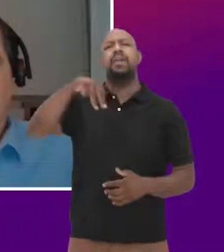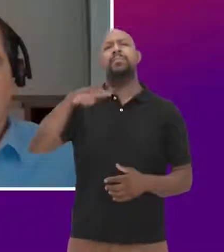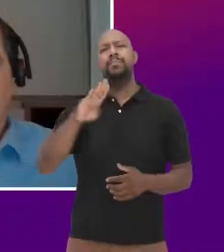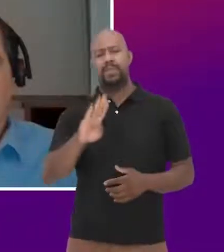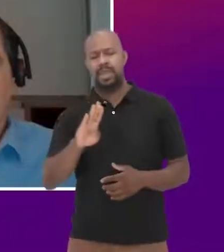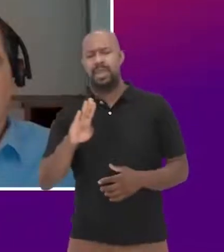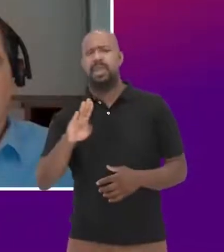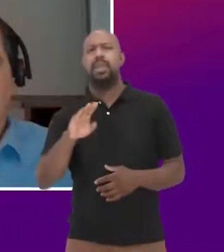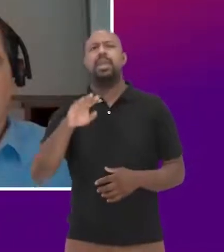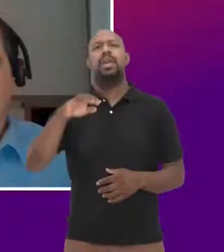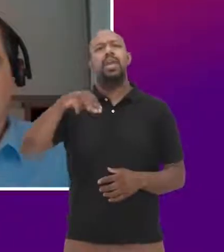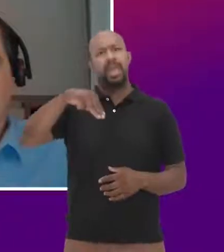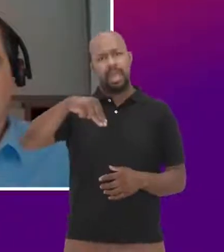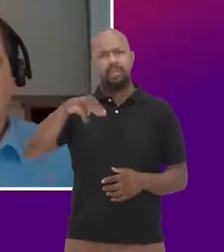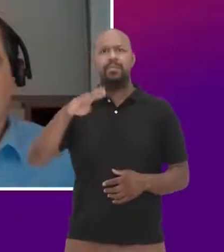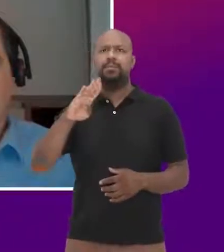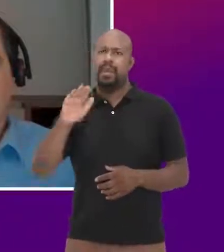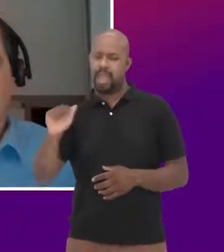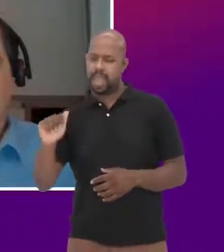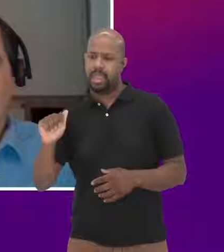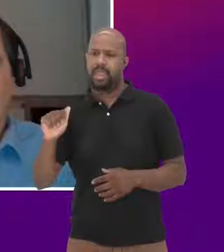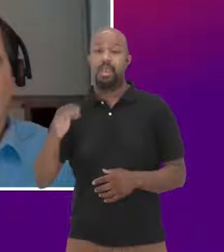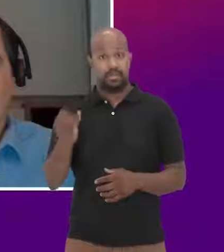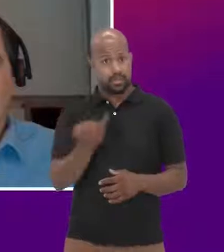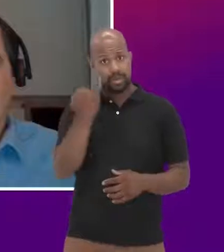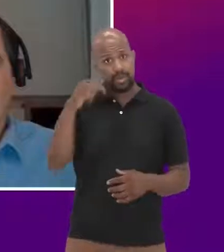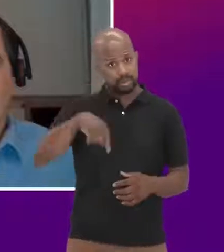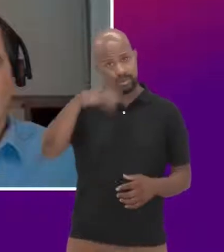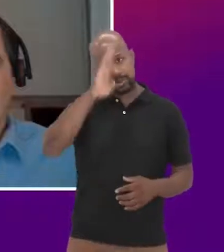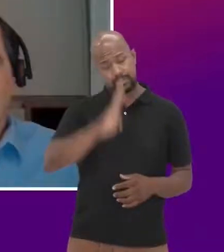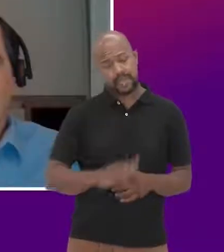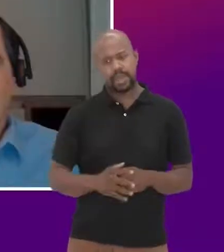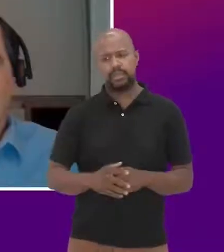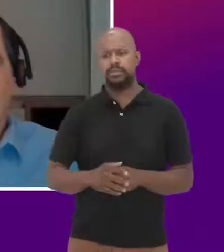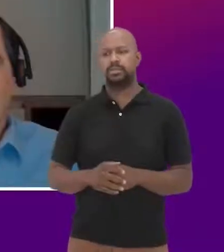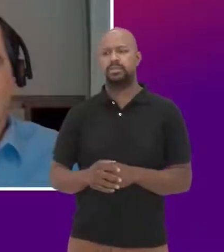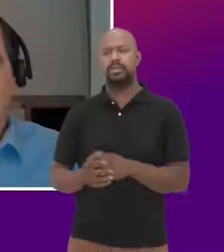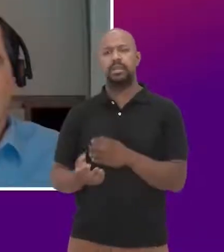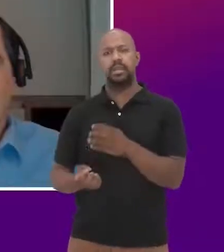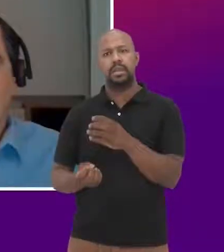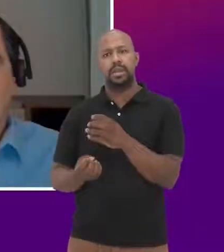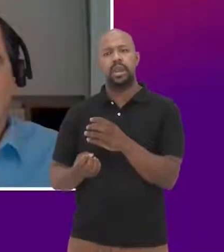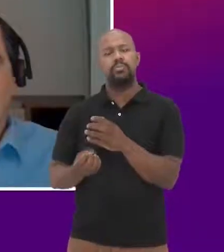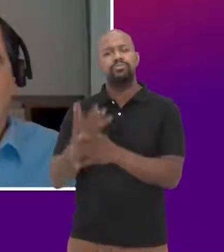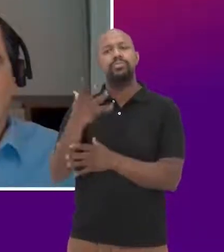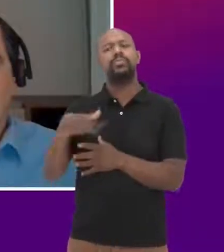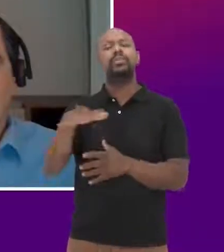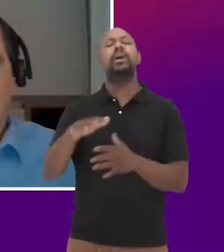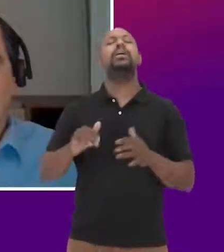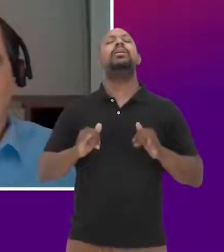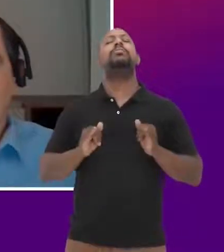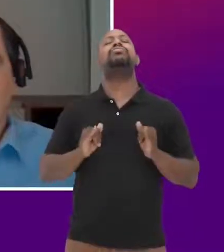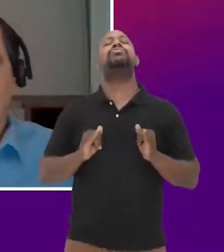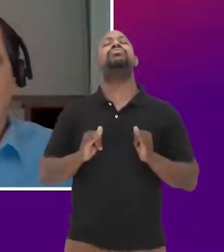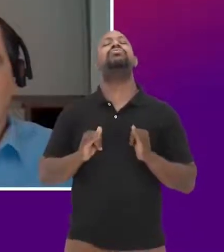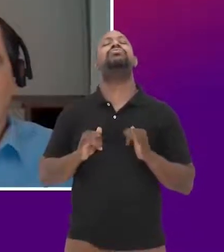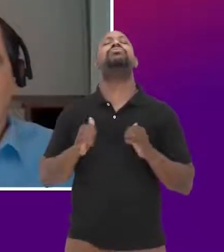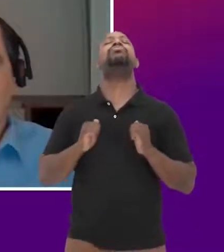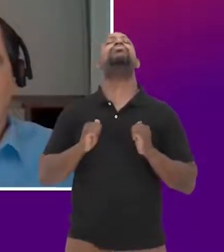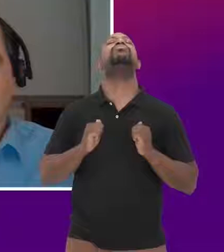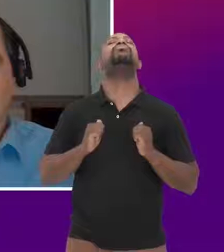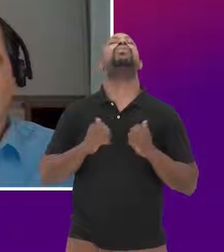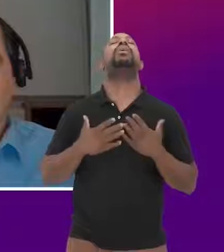MBAs importantes no nosso país, criam um lugar de comodismo e, ao mesmo